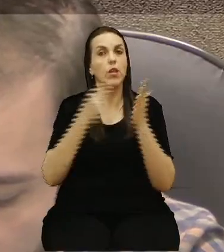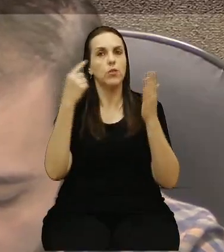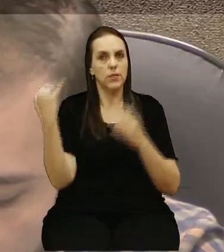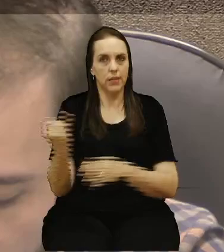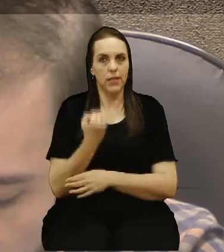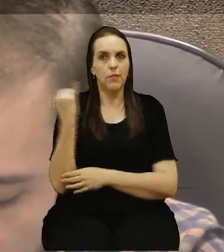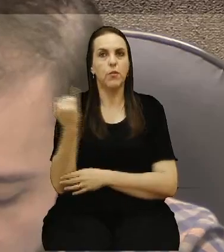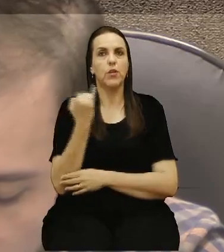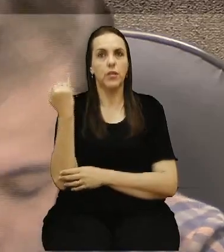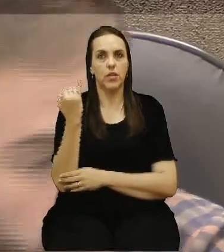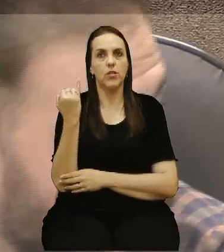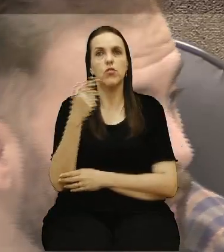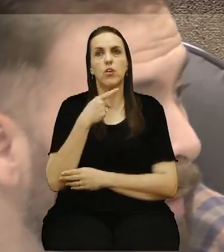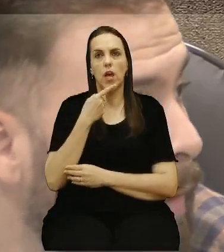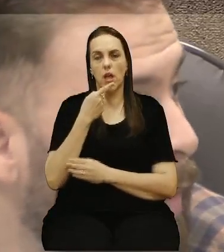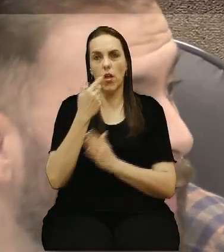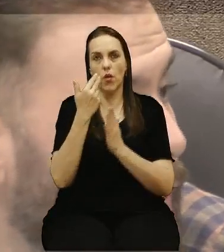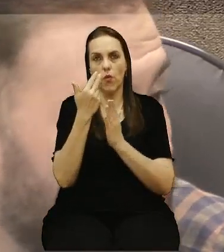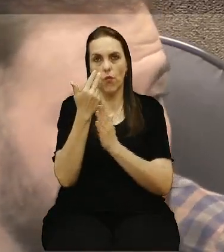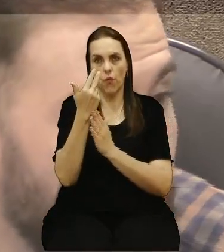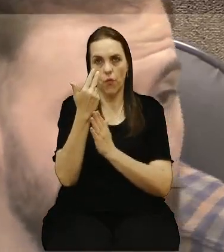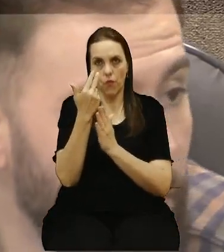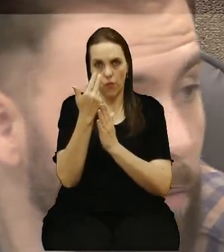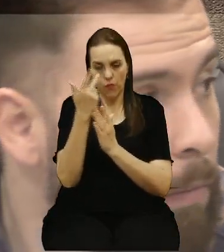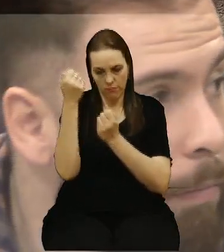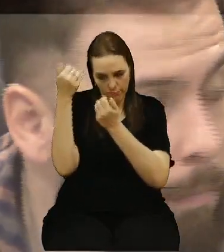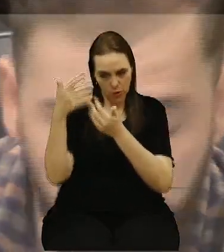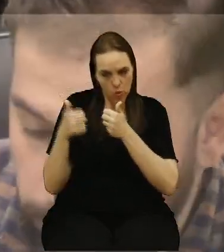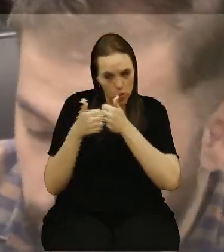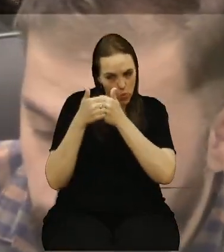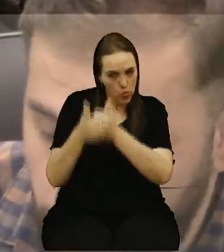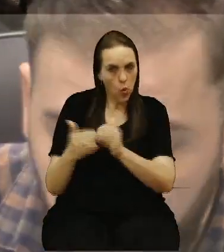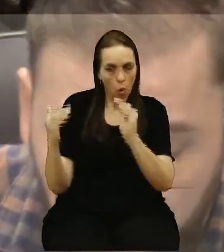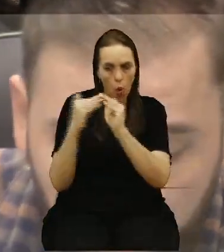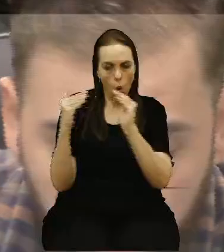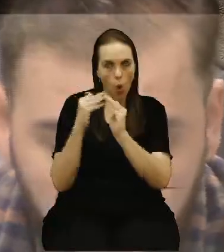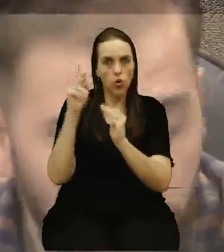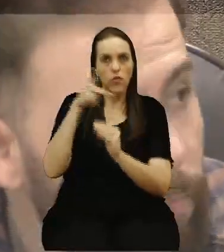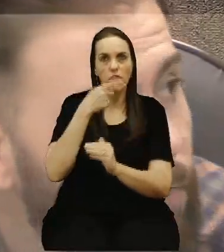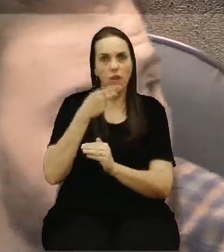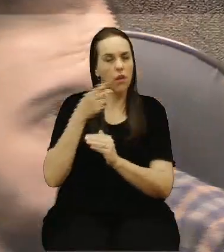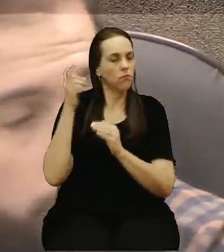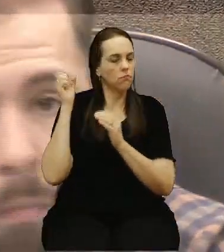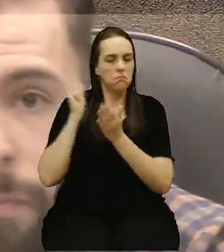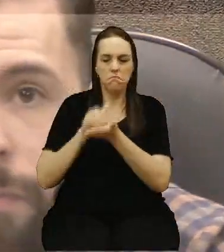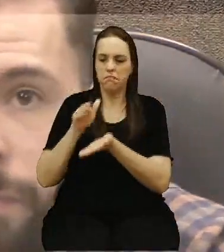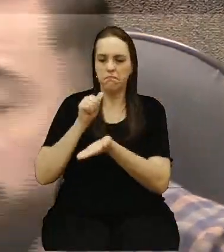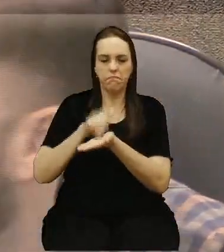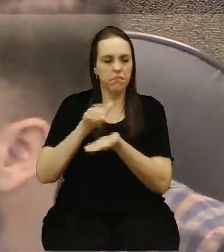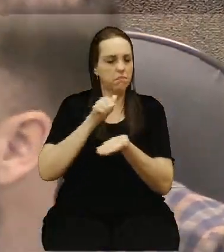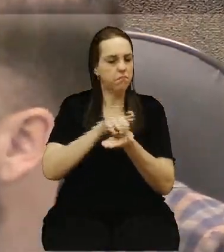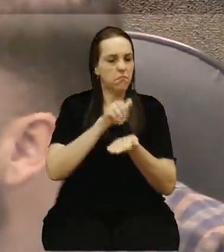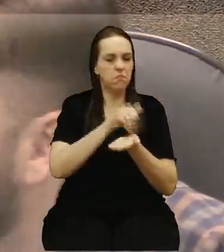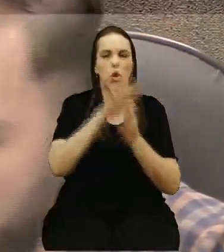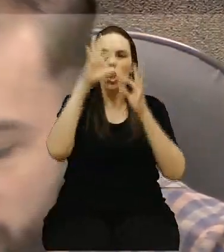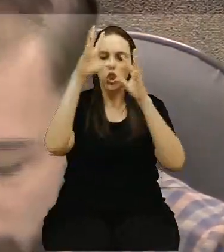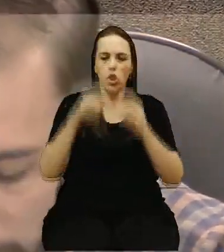importante e vou muito na sua fala. Exoneração de todos os